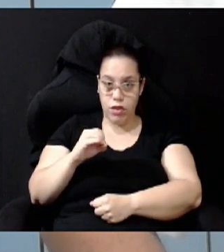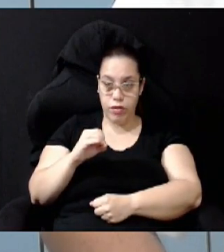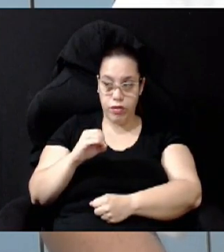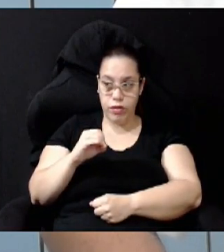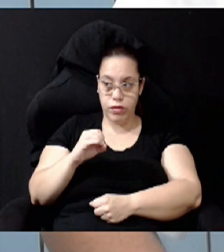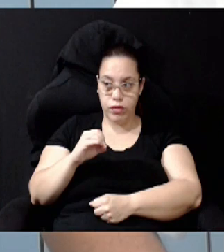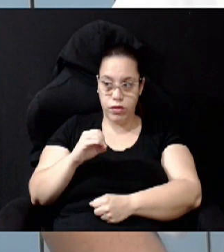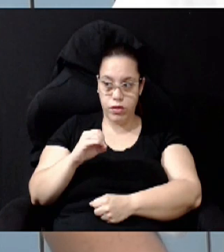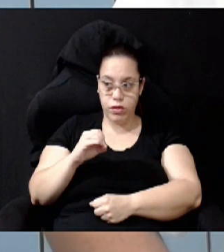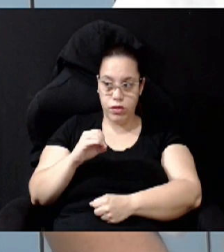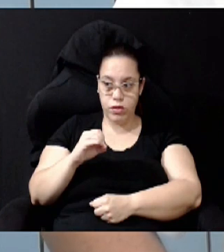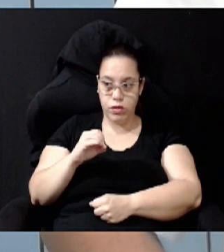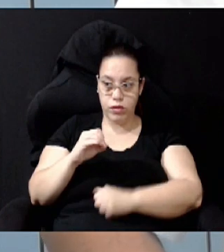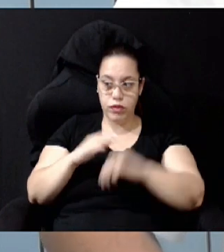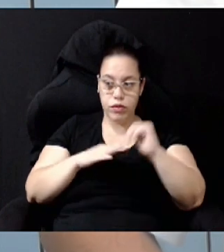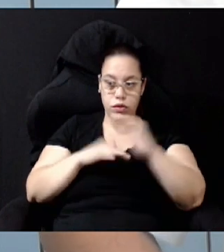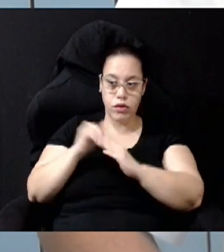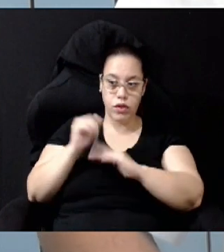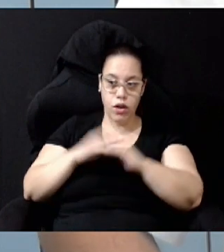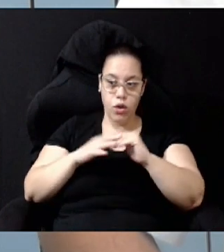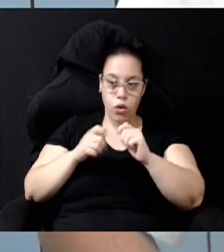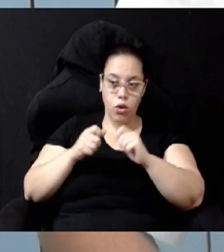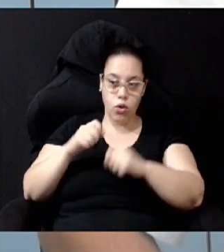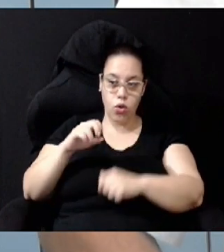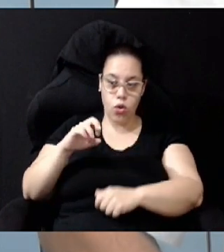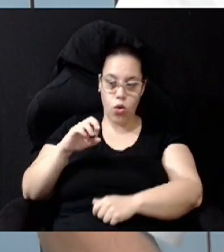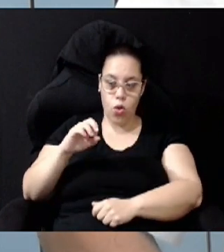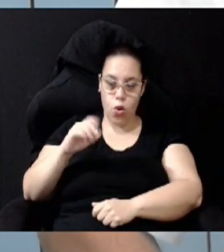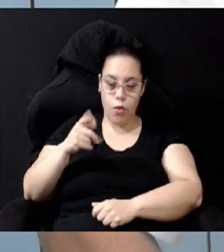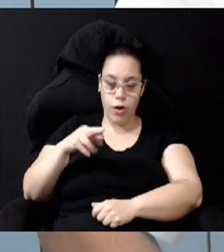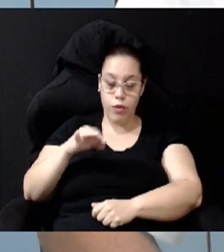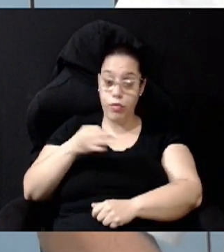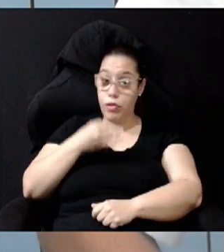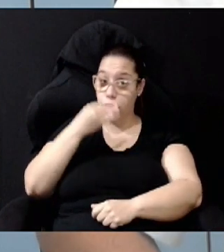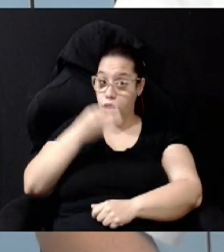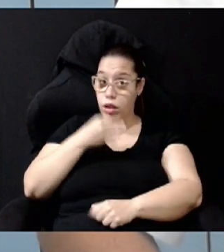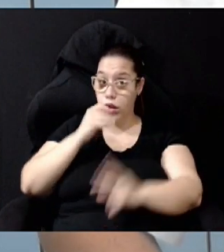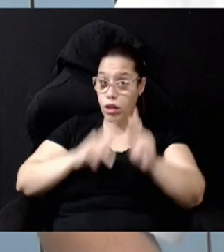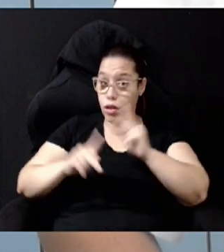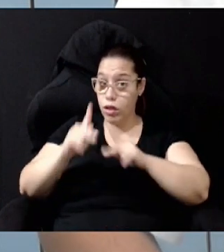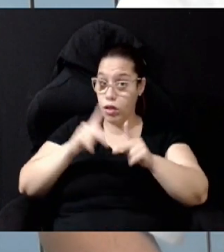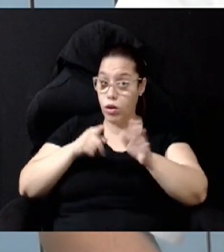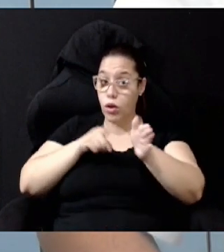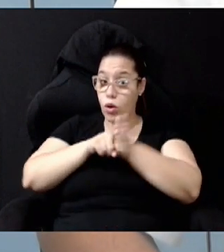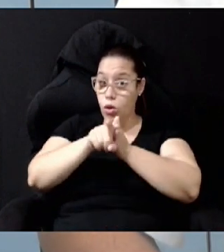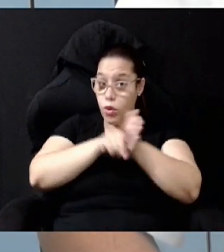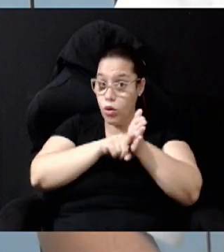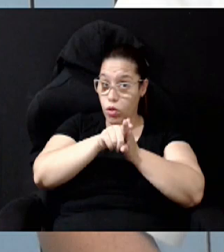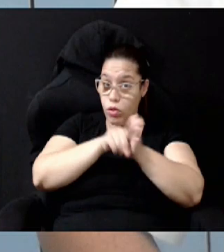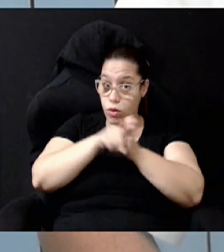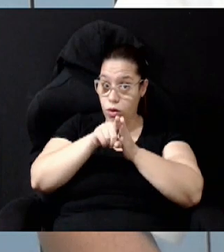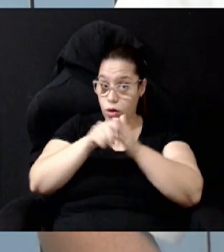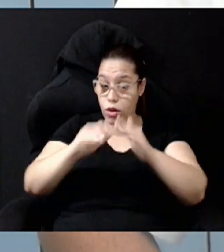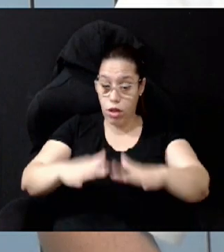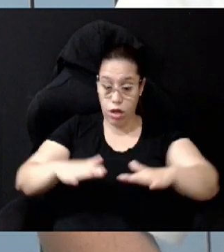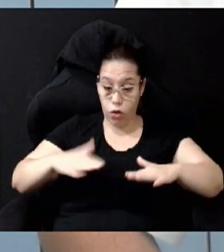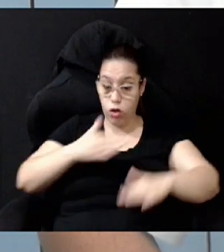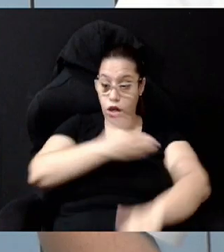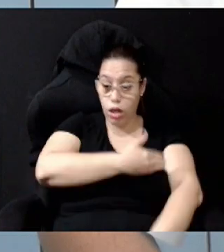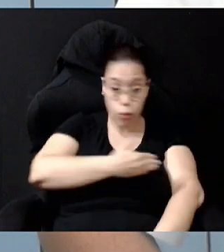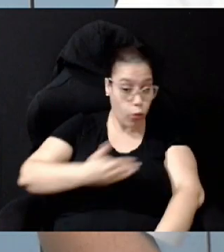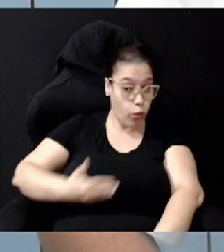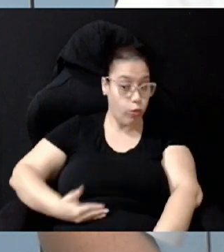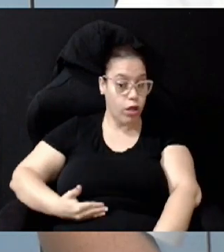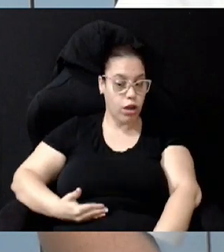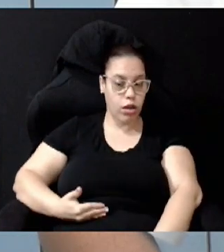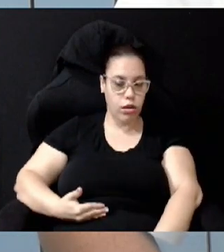O problema que eu quero sugerir que a população pergunte, inclusive nas audiências públicas,